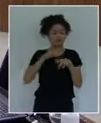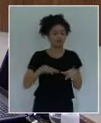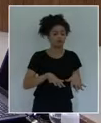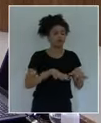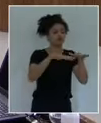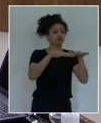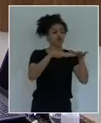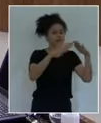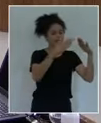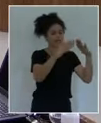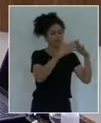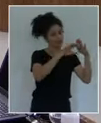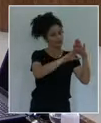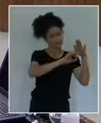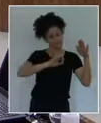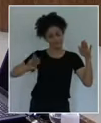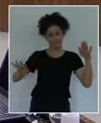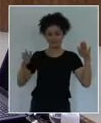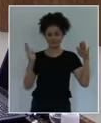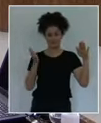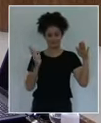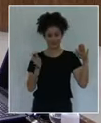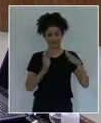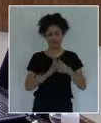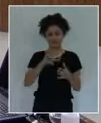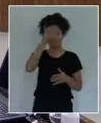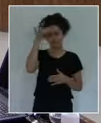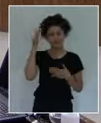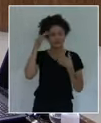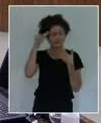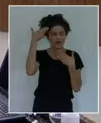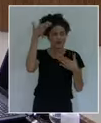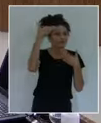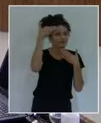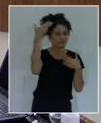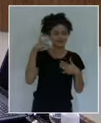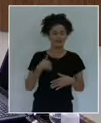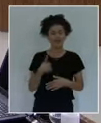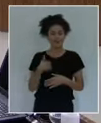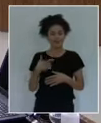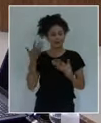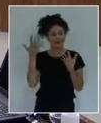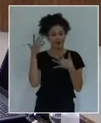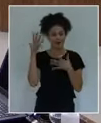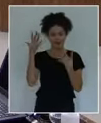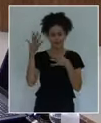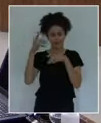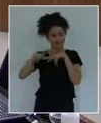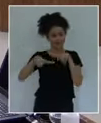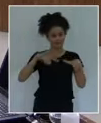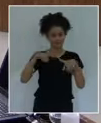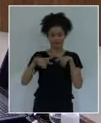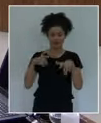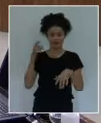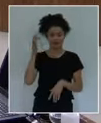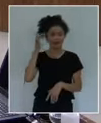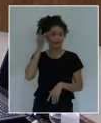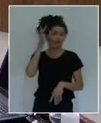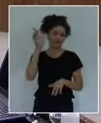Então, as pessoas do meu bairro ficaram muito agradecidas, e eu quero parabenizar pelo trabalho, que não foi fácil,